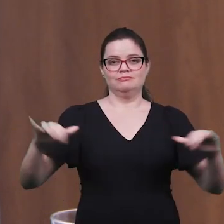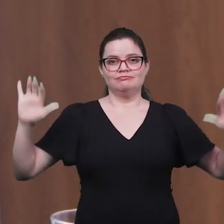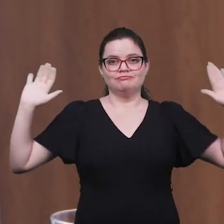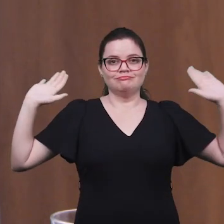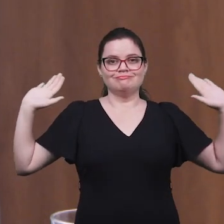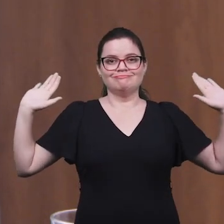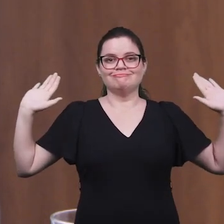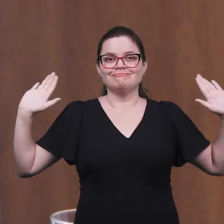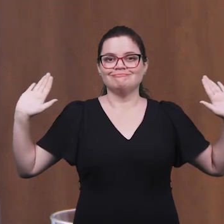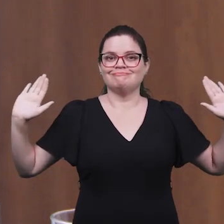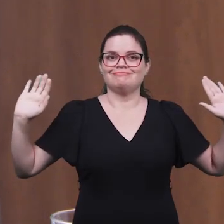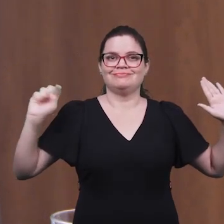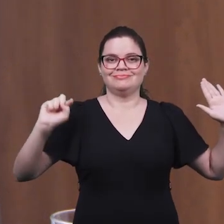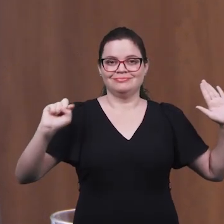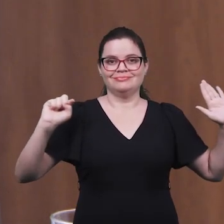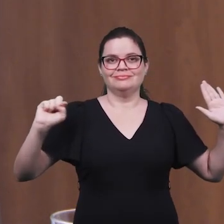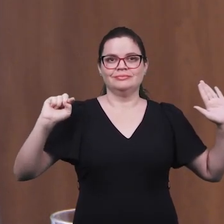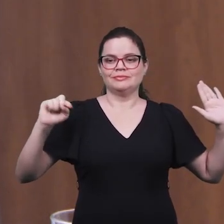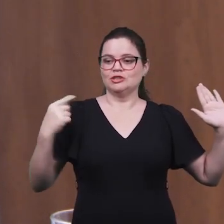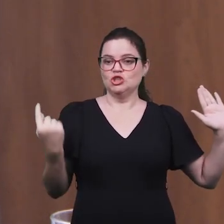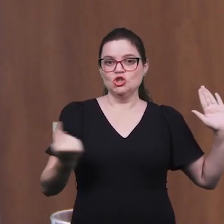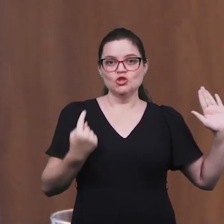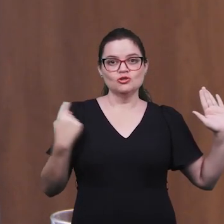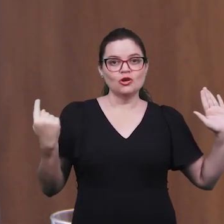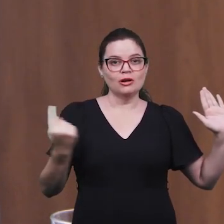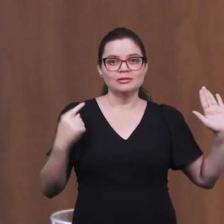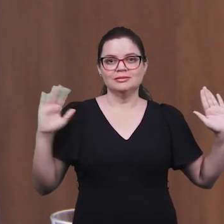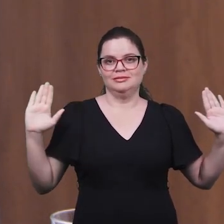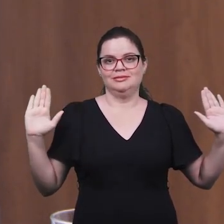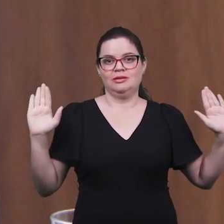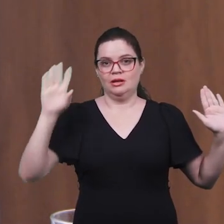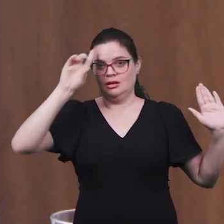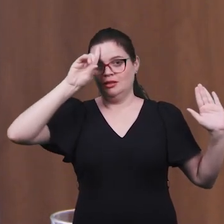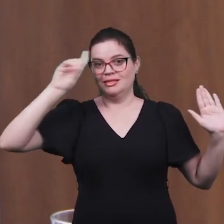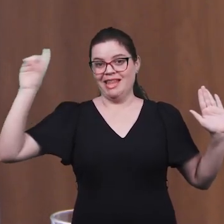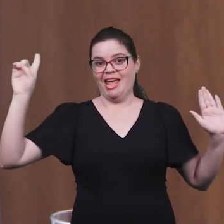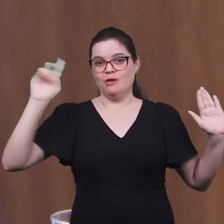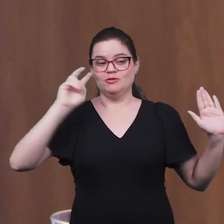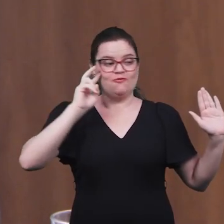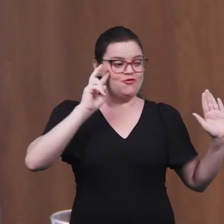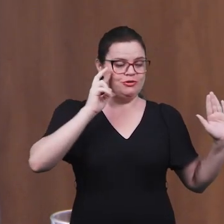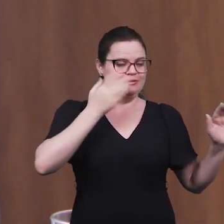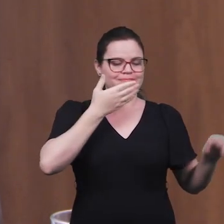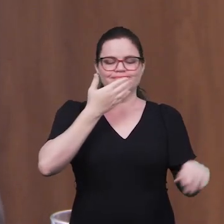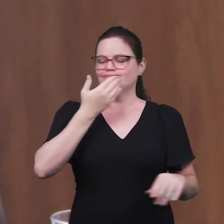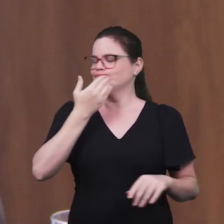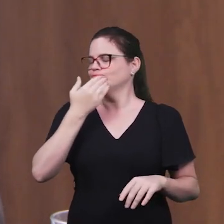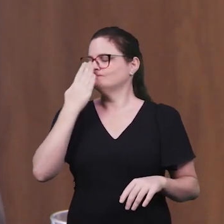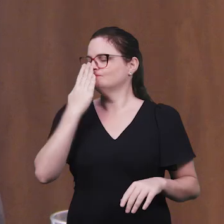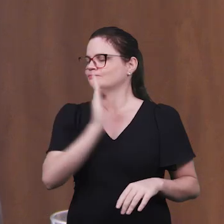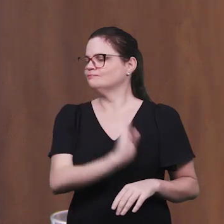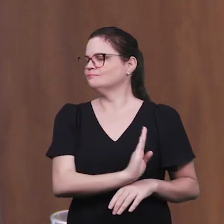cruz, ele ficou sozinho. Isso é muito bonito, muito profundo, porque ele ficou